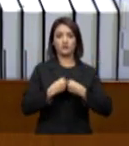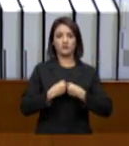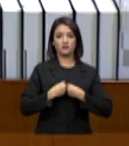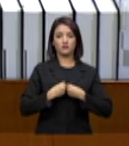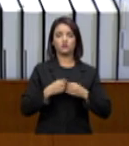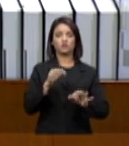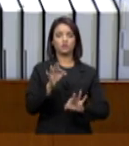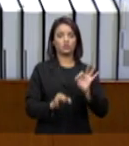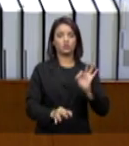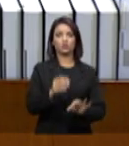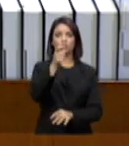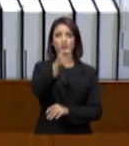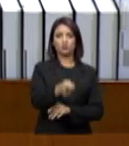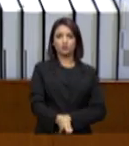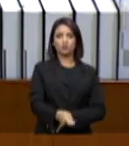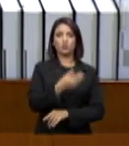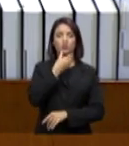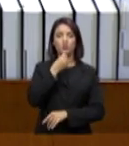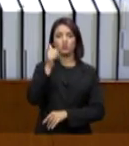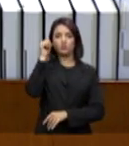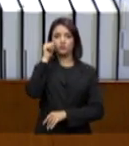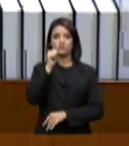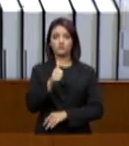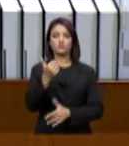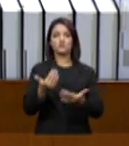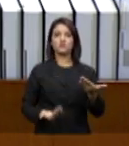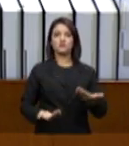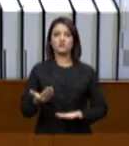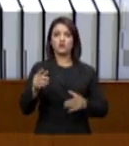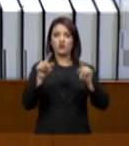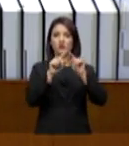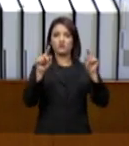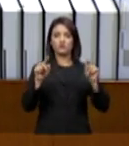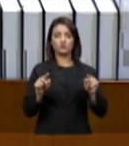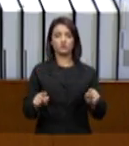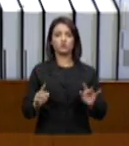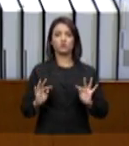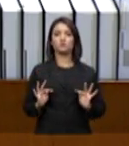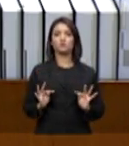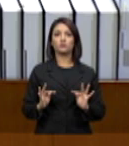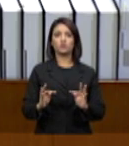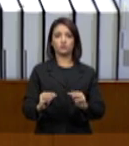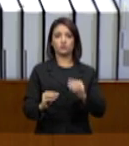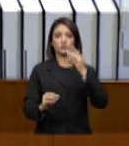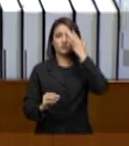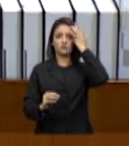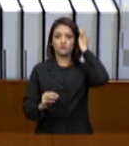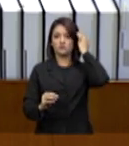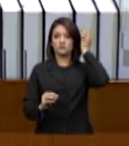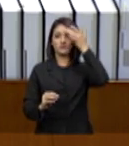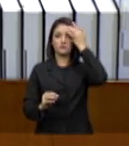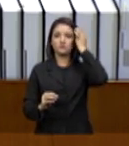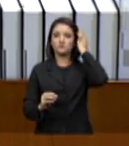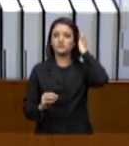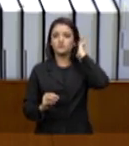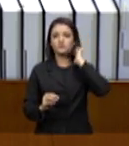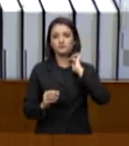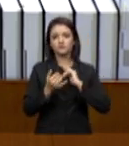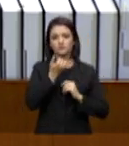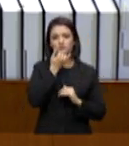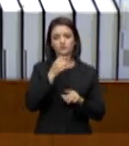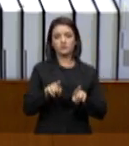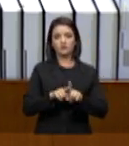magistrada juíza juízes servidores servidores colaboradores tais como o trabalho remoto